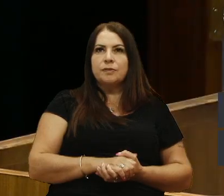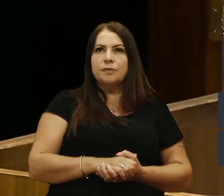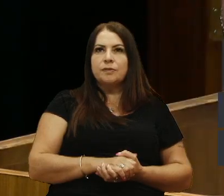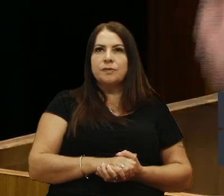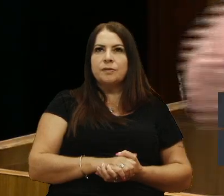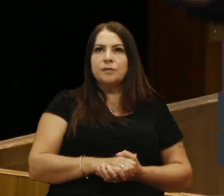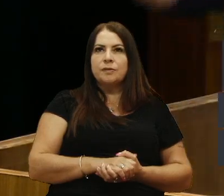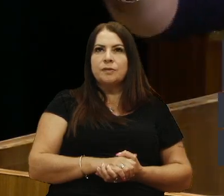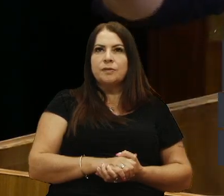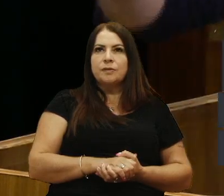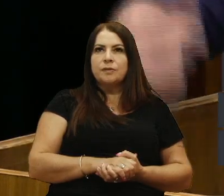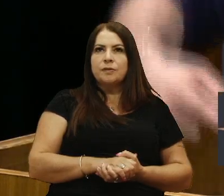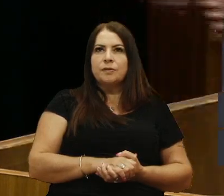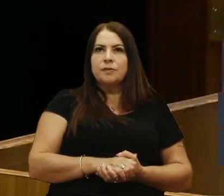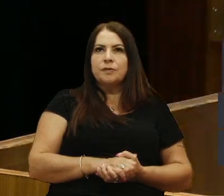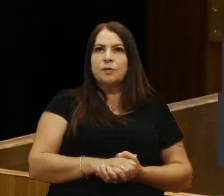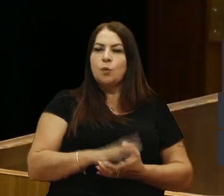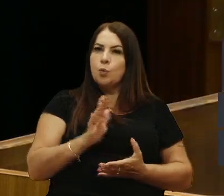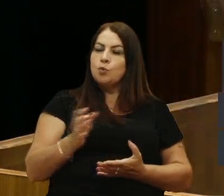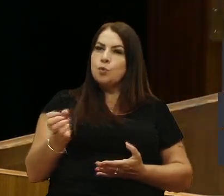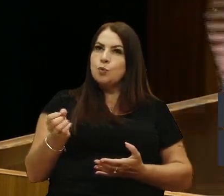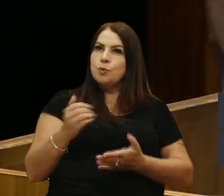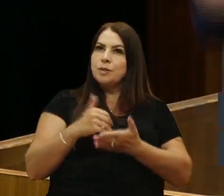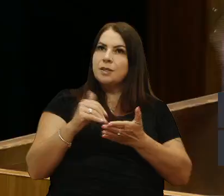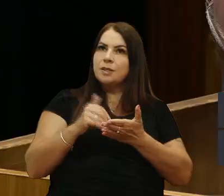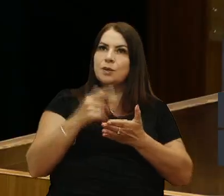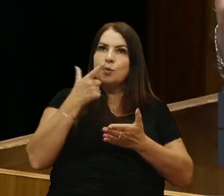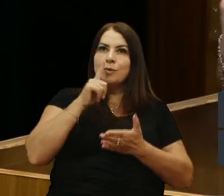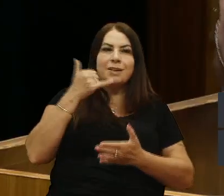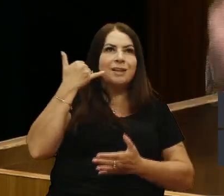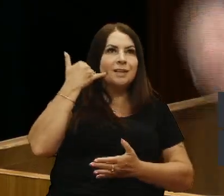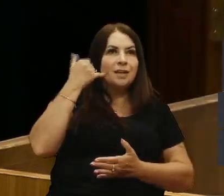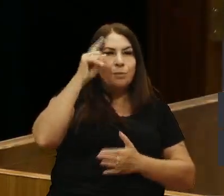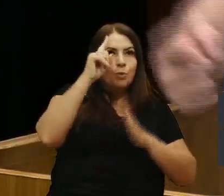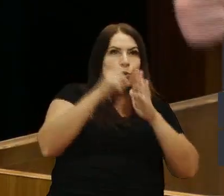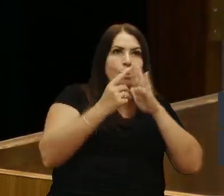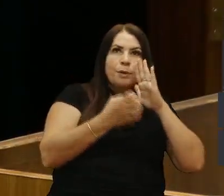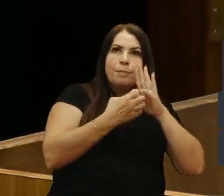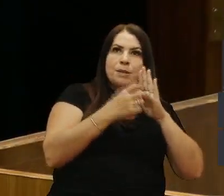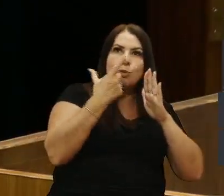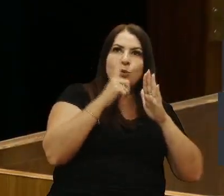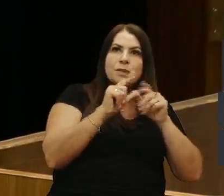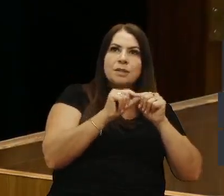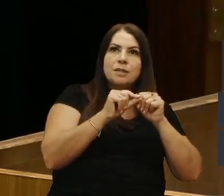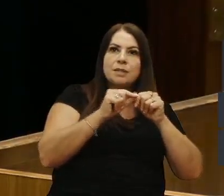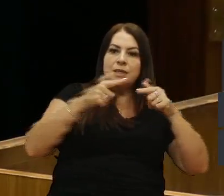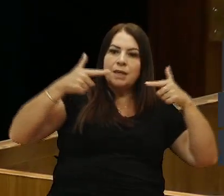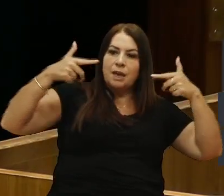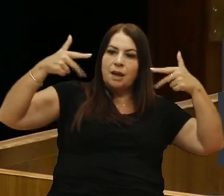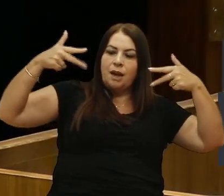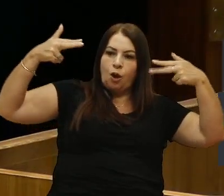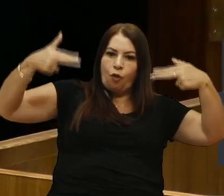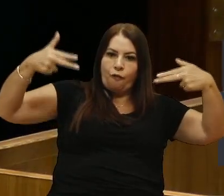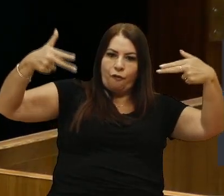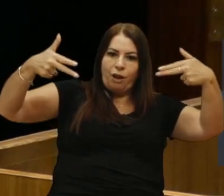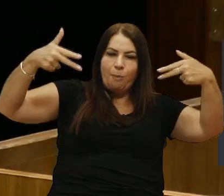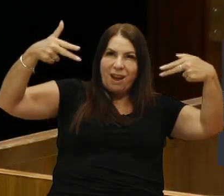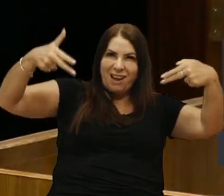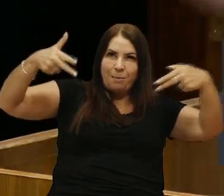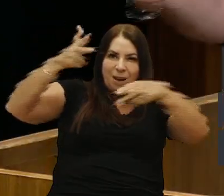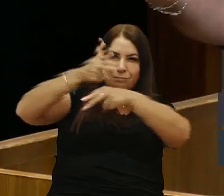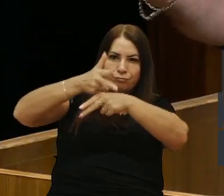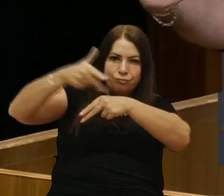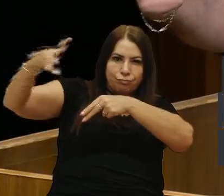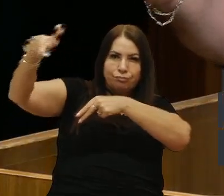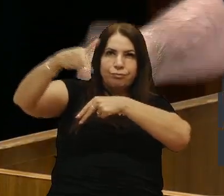e o atual secretário não consegue ligar para o empresário para conseguir instalar a câmara na estação férrea,